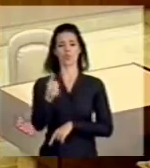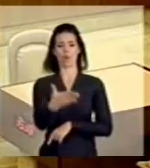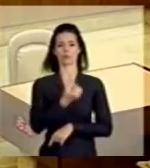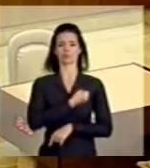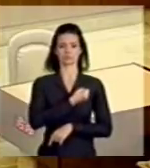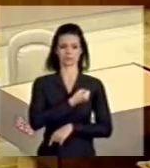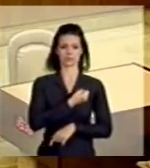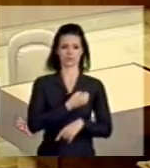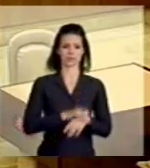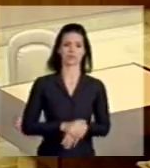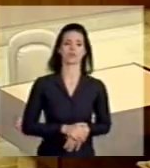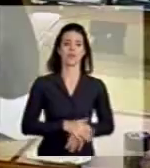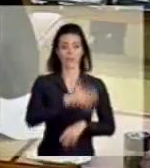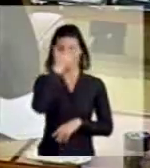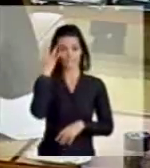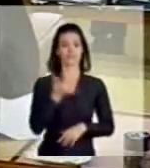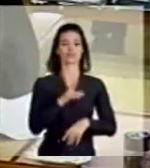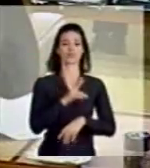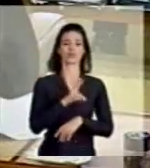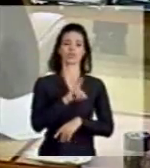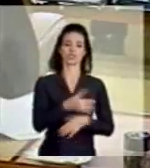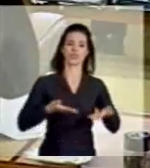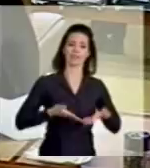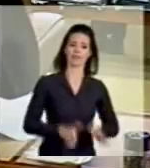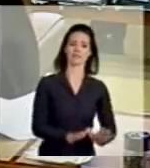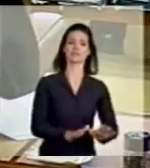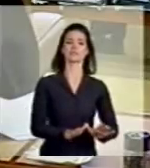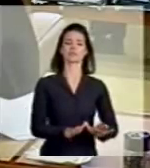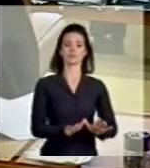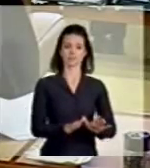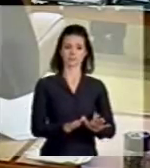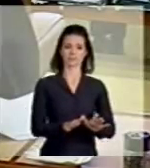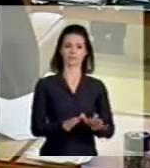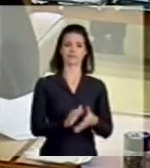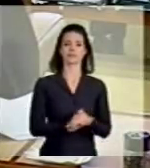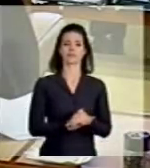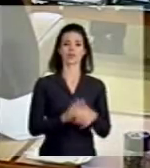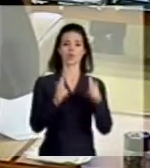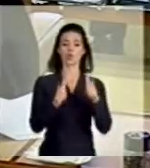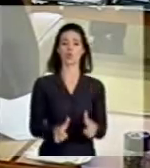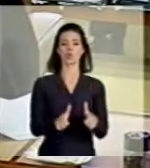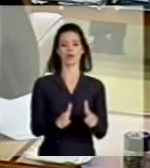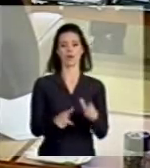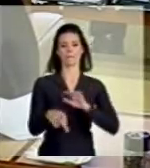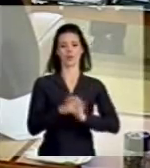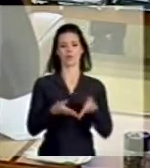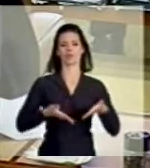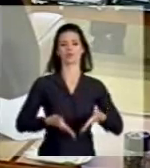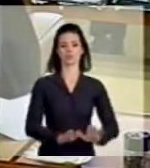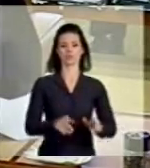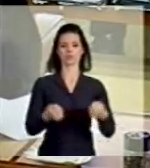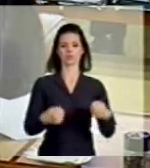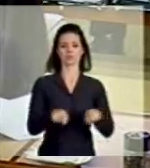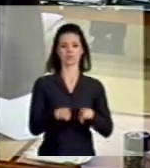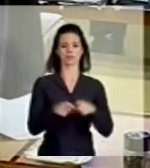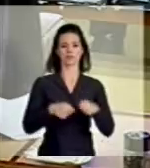relativo ao nascimento ou naturalidade do registrado nas hipóteses em que existir descrição precisa do endereço do local do